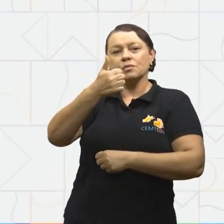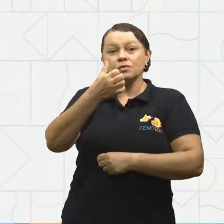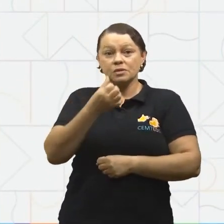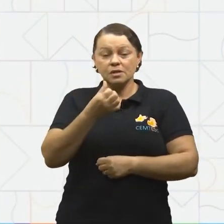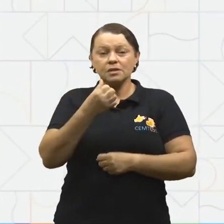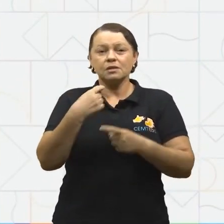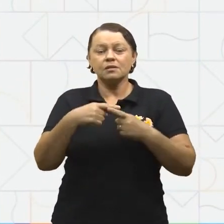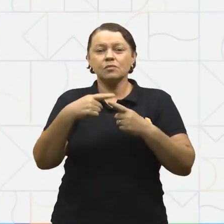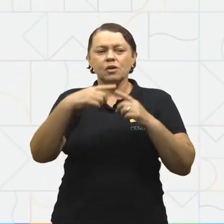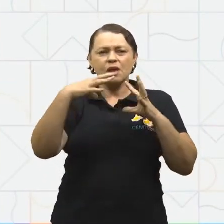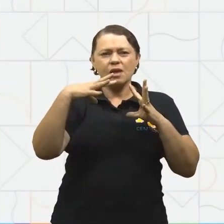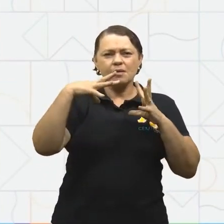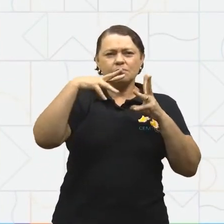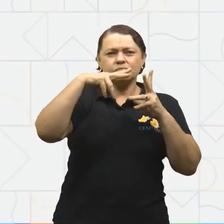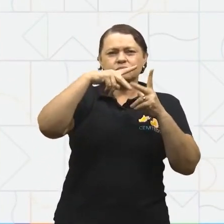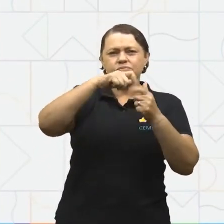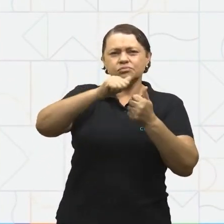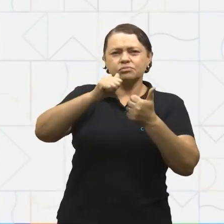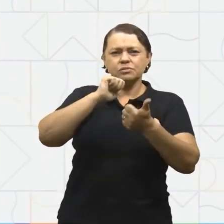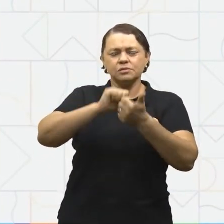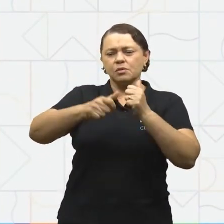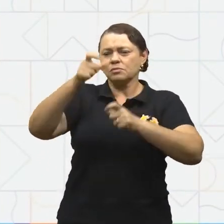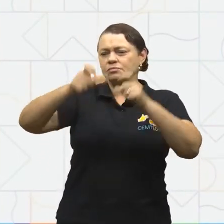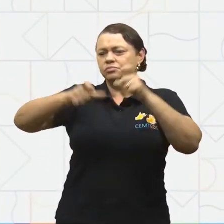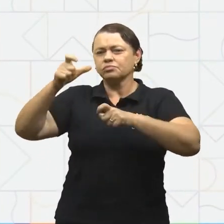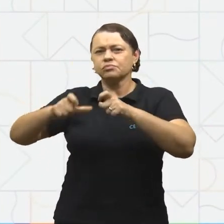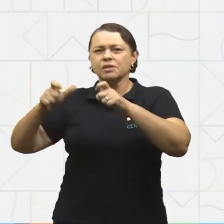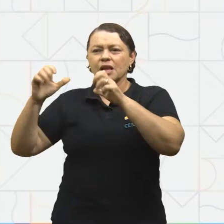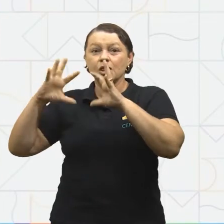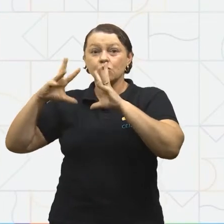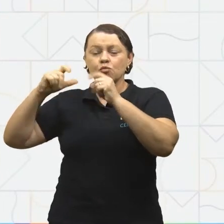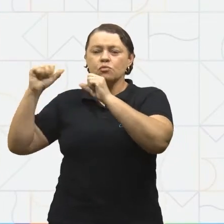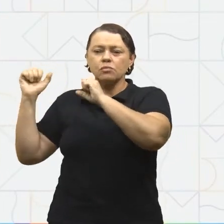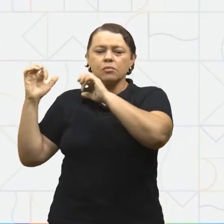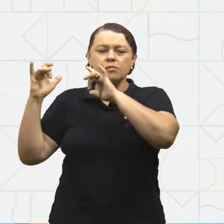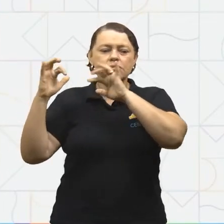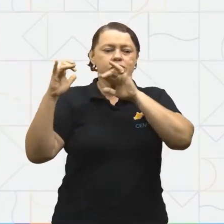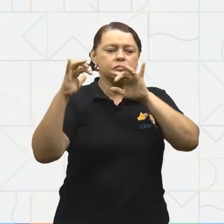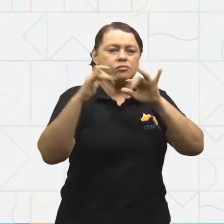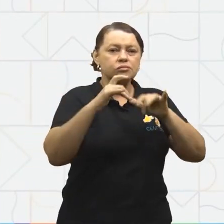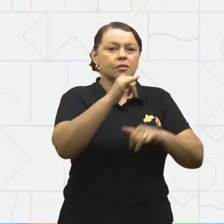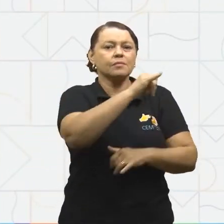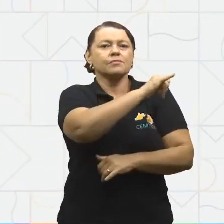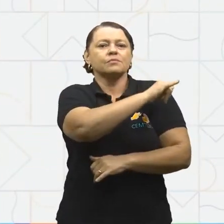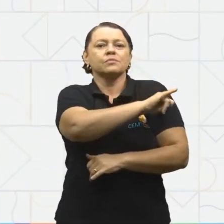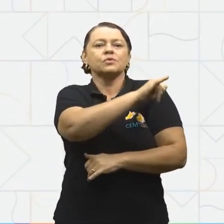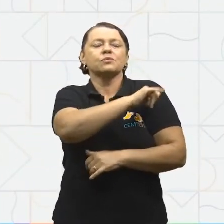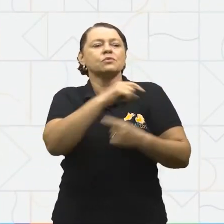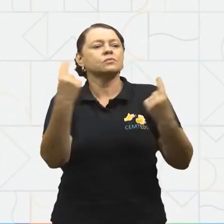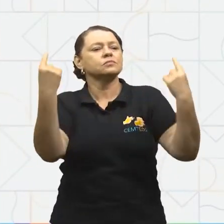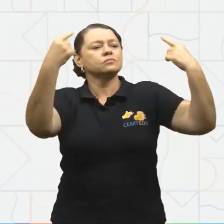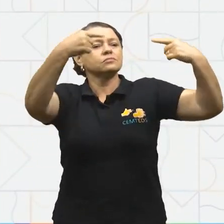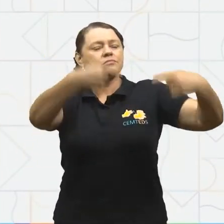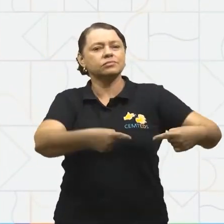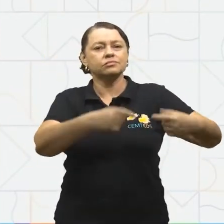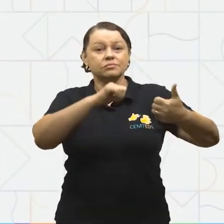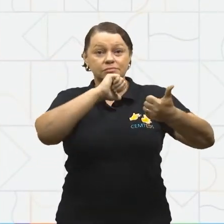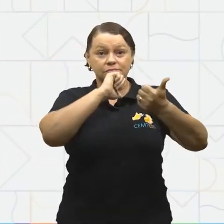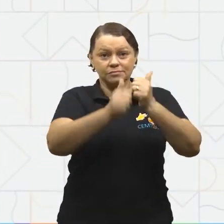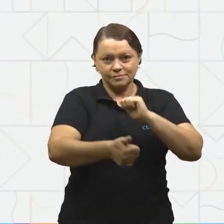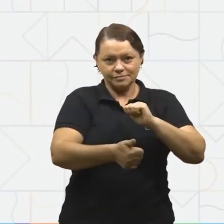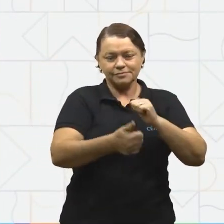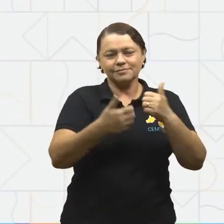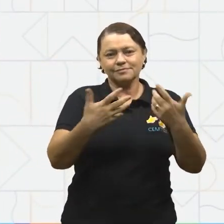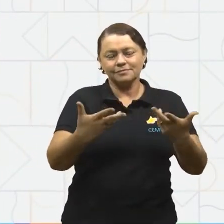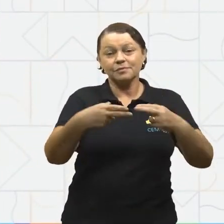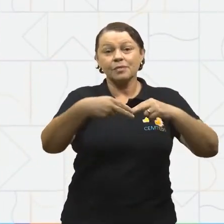recebeu atletas do mundo todo no município do Rio de Janeiro, estado do Rio, para disputar vários esportes. Por